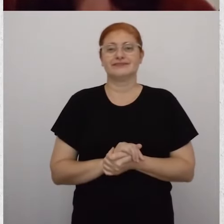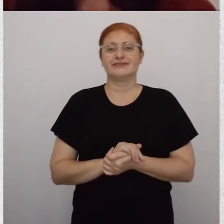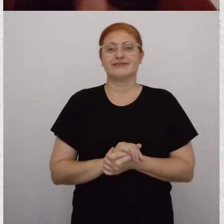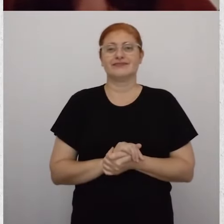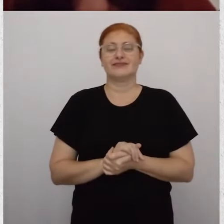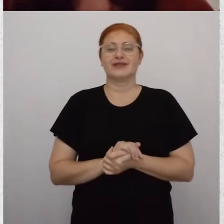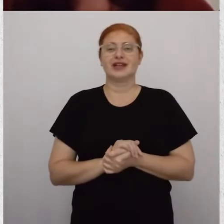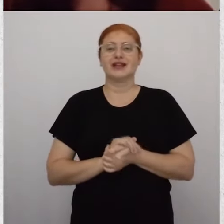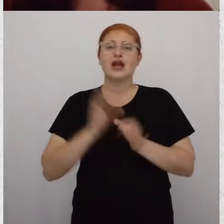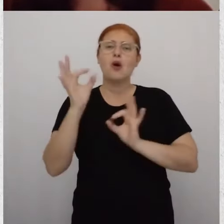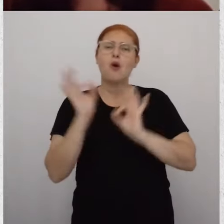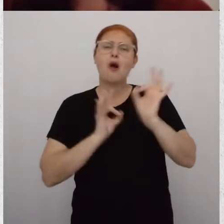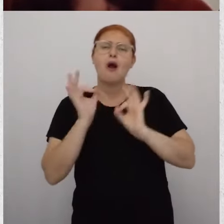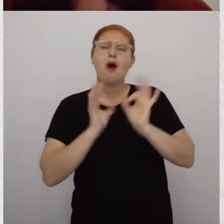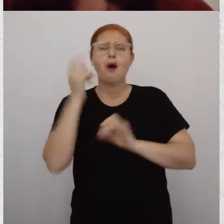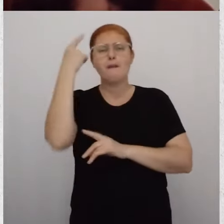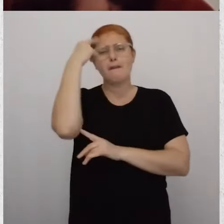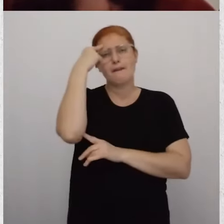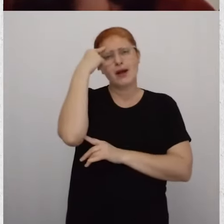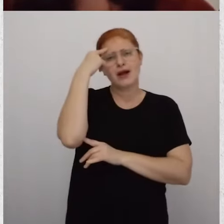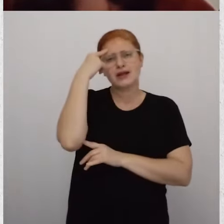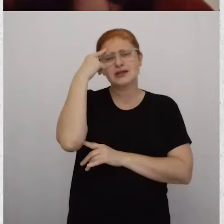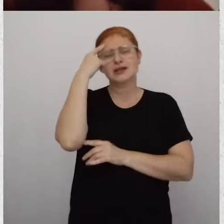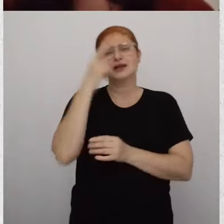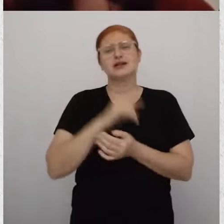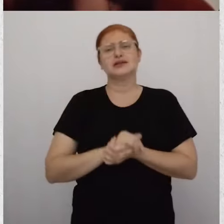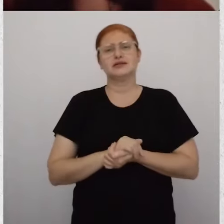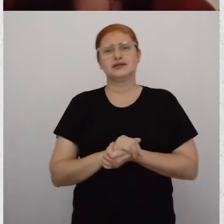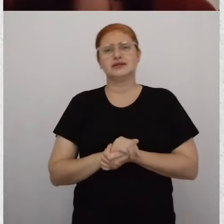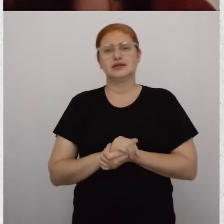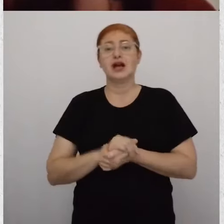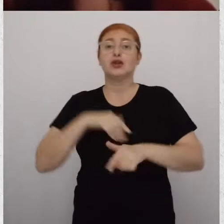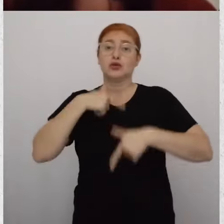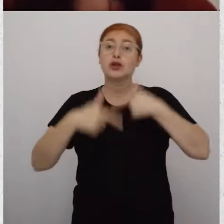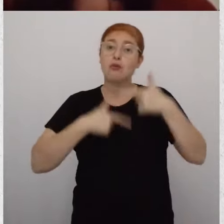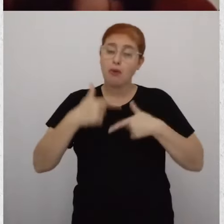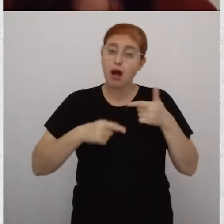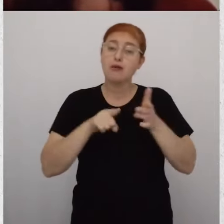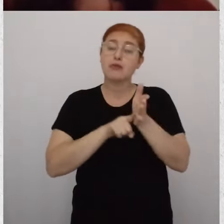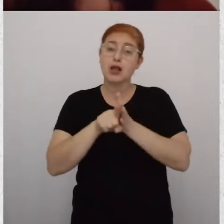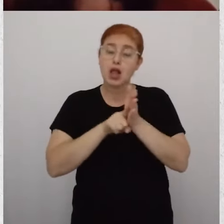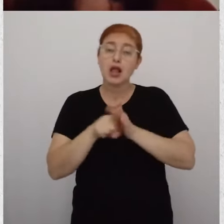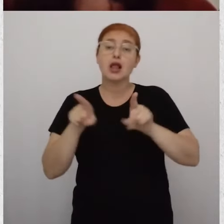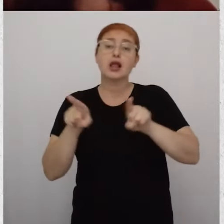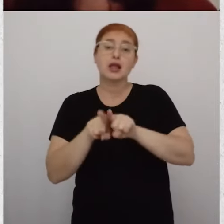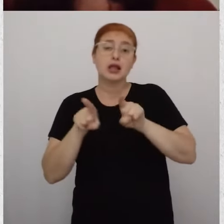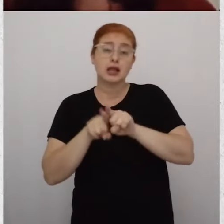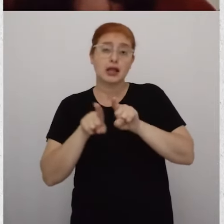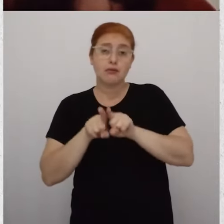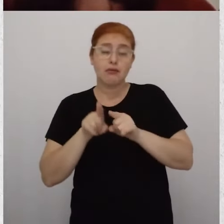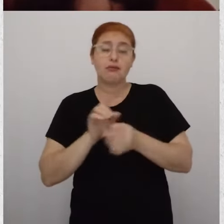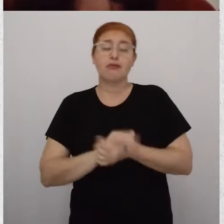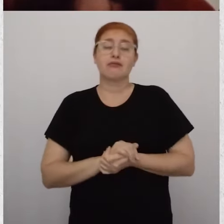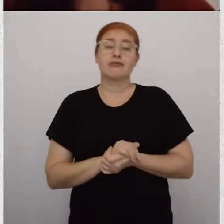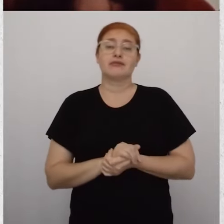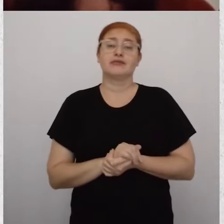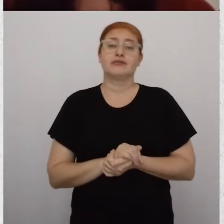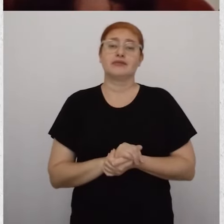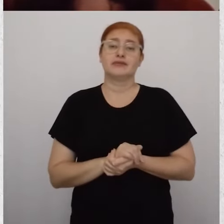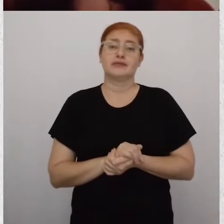essa elaboração, pensando a dimensão do trabalho em si, da pesquisa, mas também arriscando